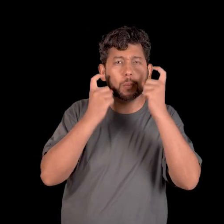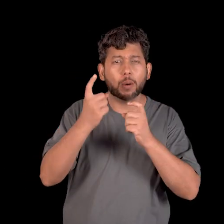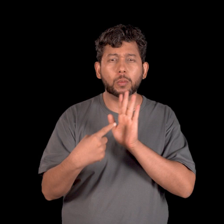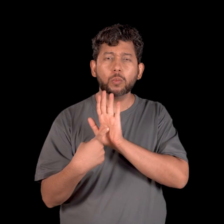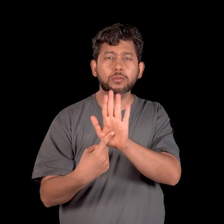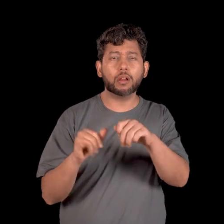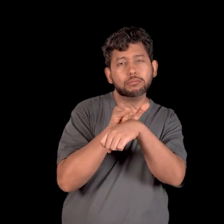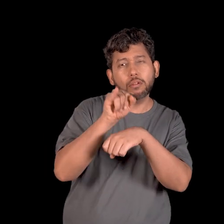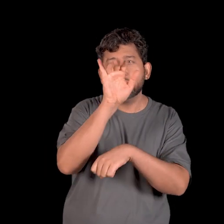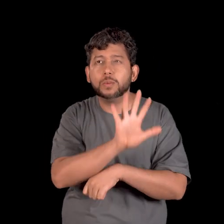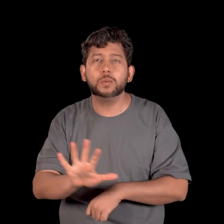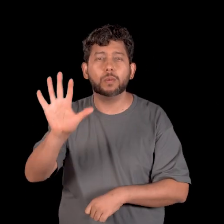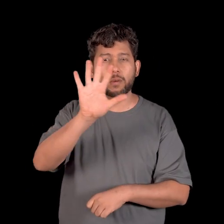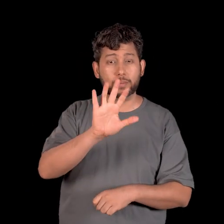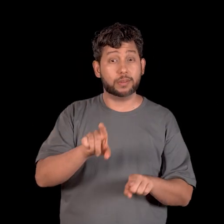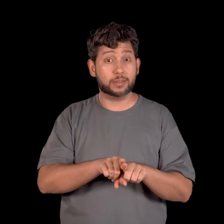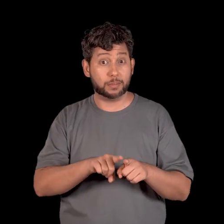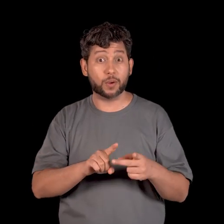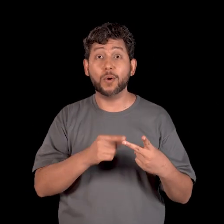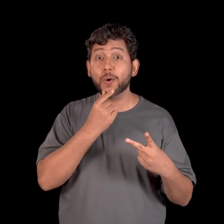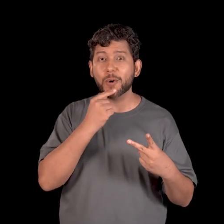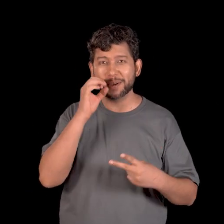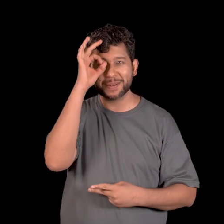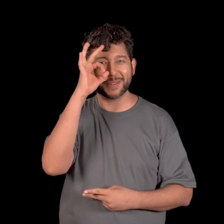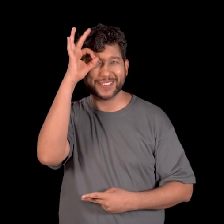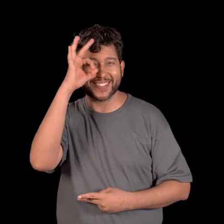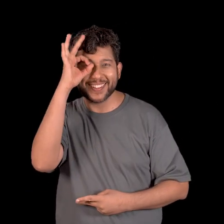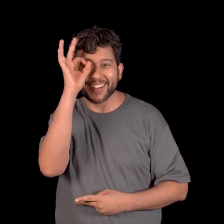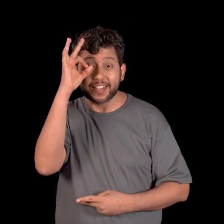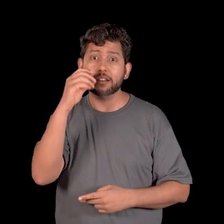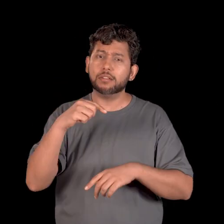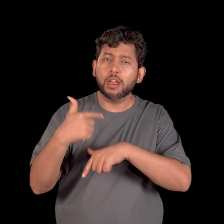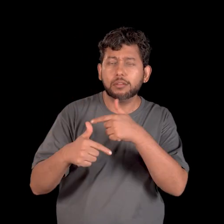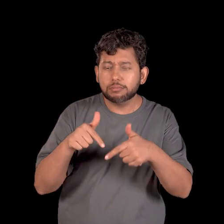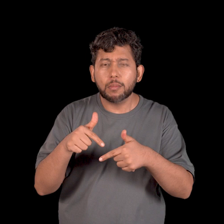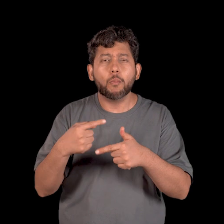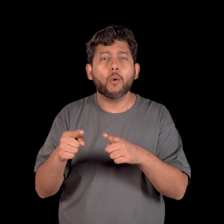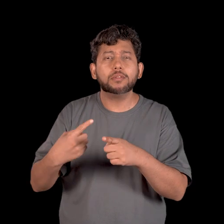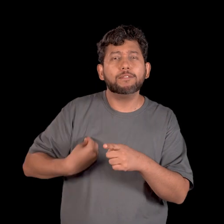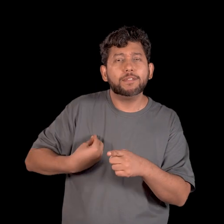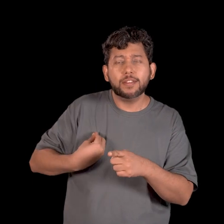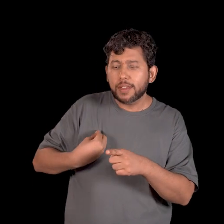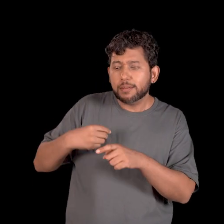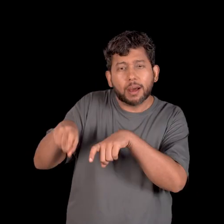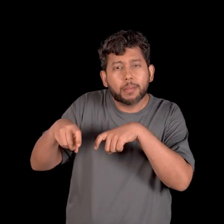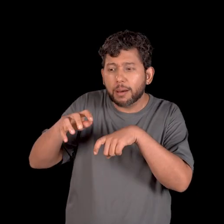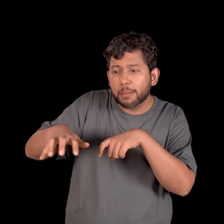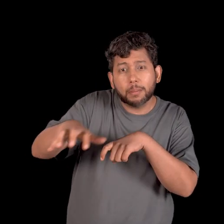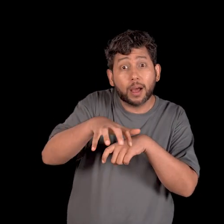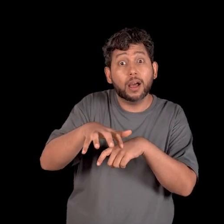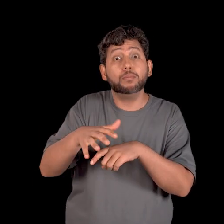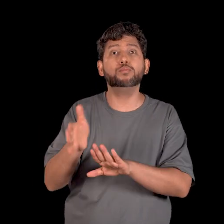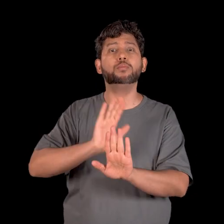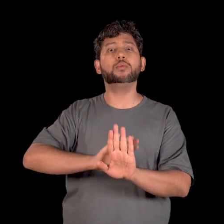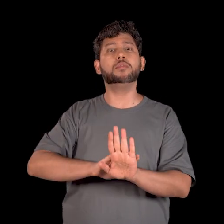Amaral, que se preocupou em criar uma nova estética brasileira, e o pintor Cândido Portinari, que se destacou por seu trabalho regionalista, mas